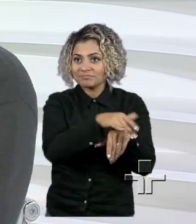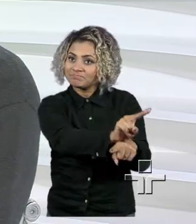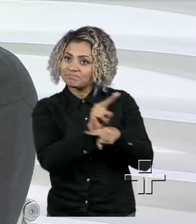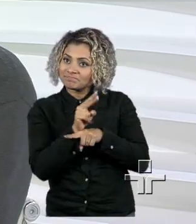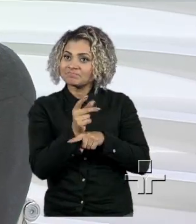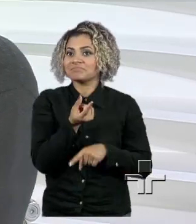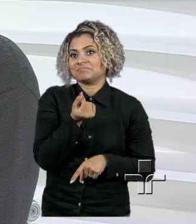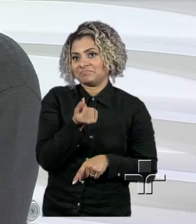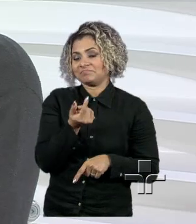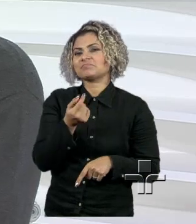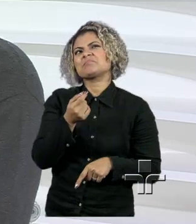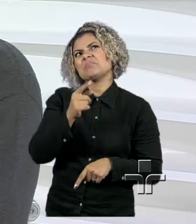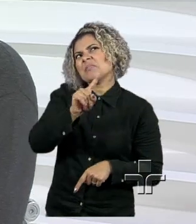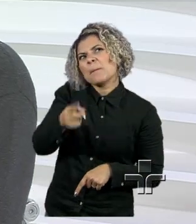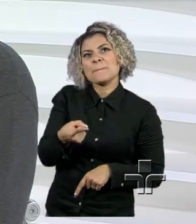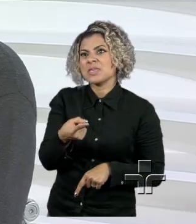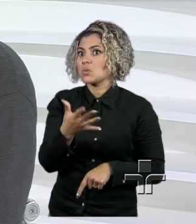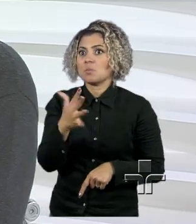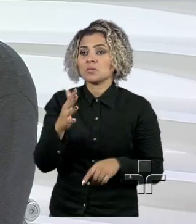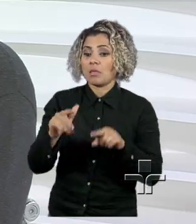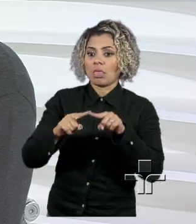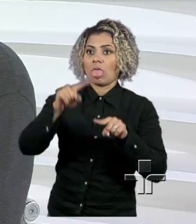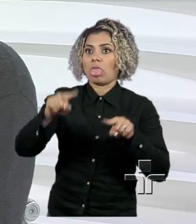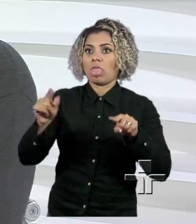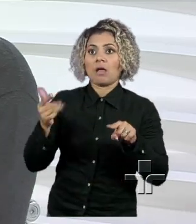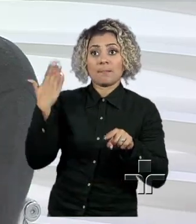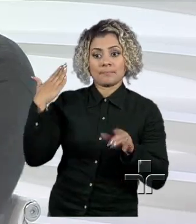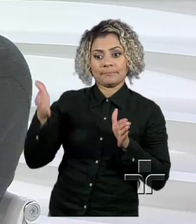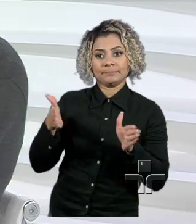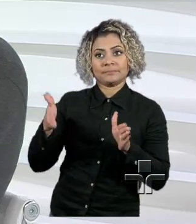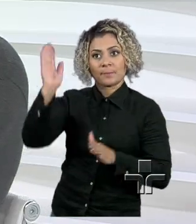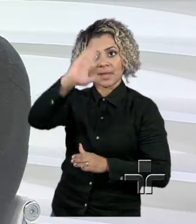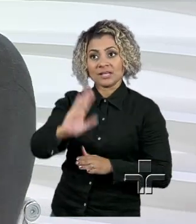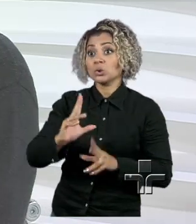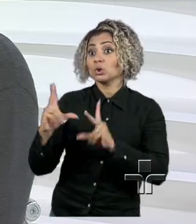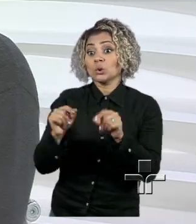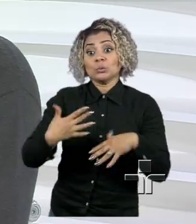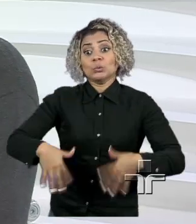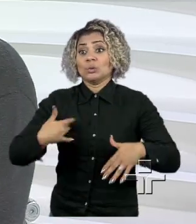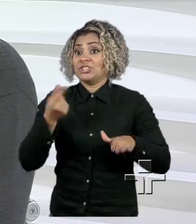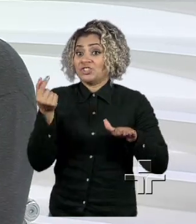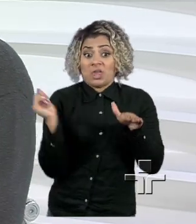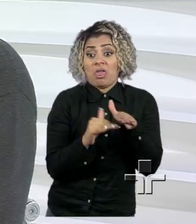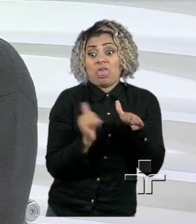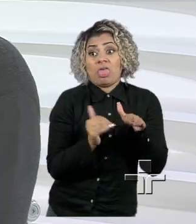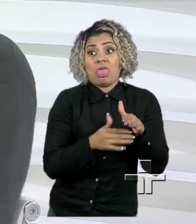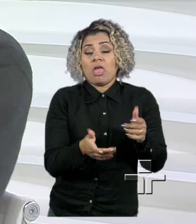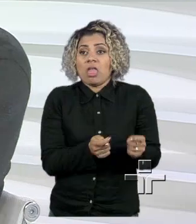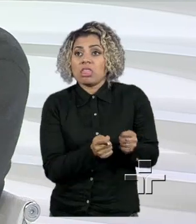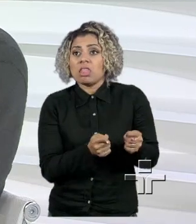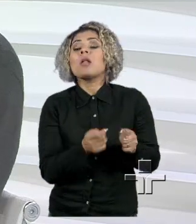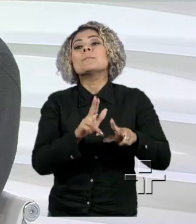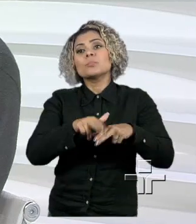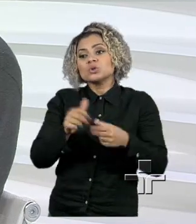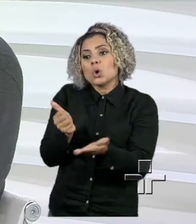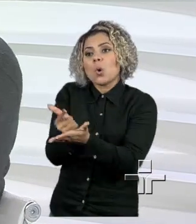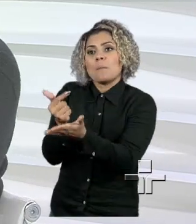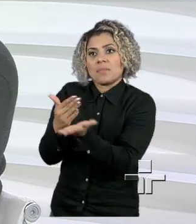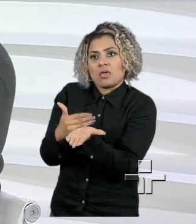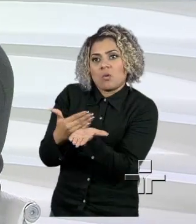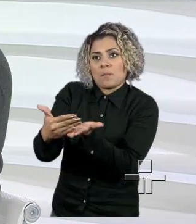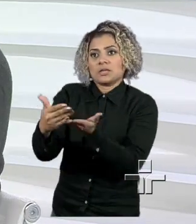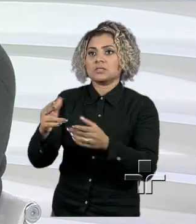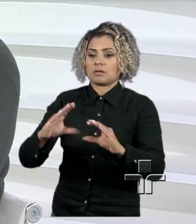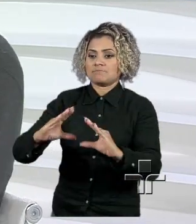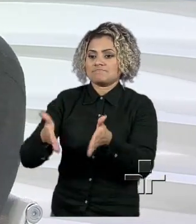uma 1.000 e tantos % de inflação ao ano naquela época no Brasil, todo mundo tinha um pouco de dólar guardado em casa, e foi então que eu comprei as primeiras barras de